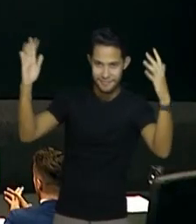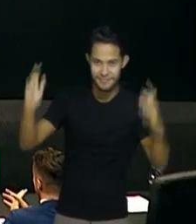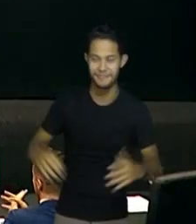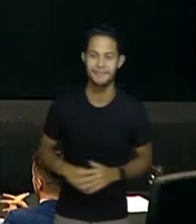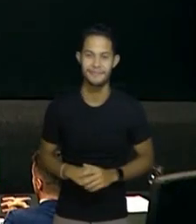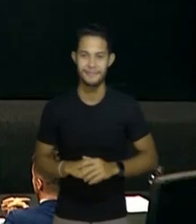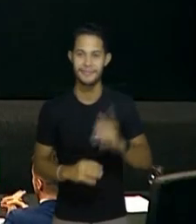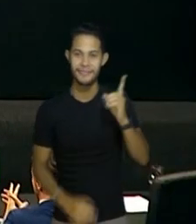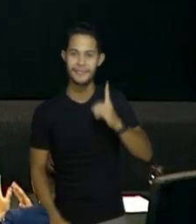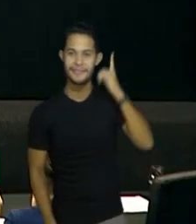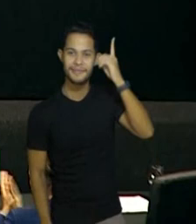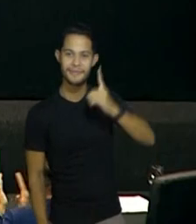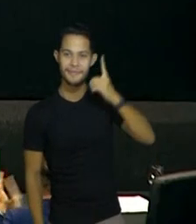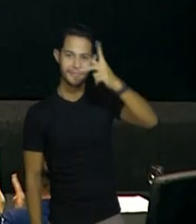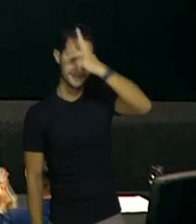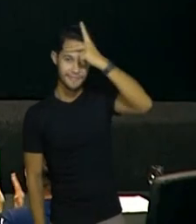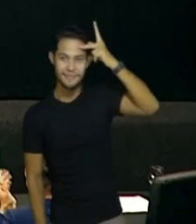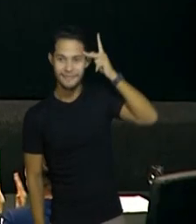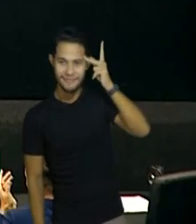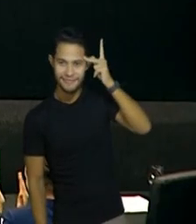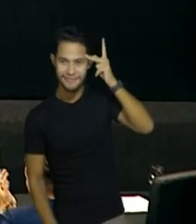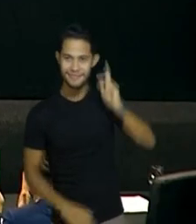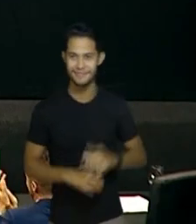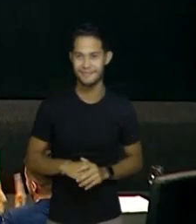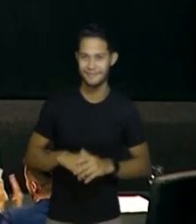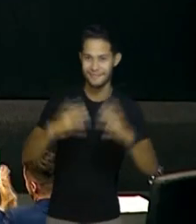Deputada Paulinha.